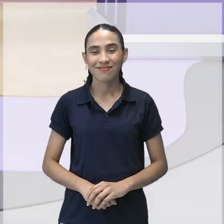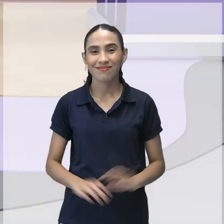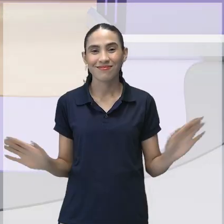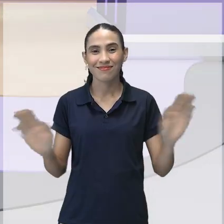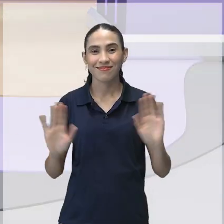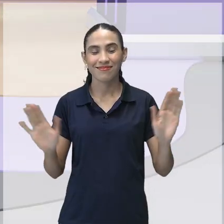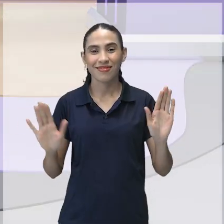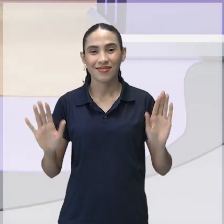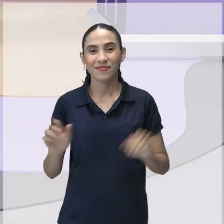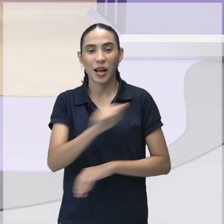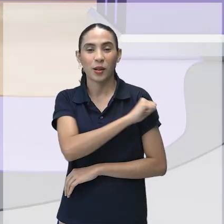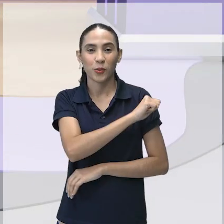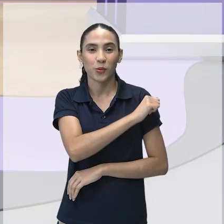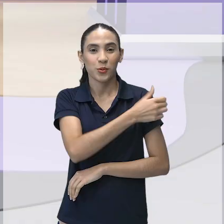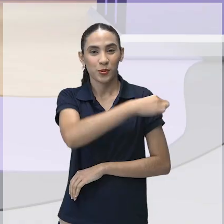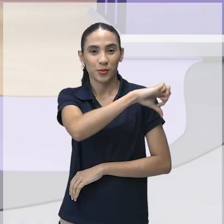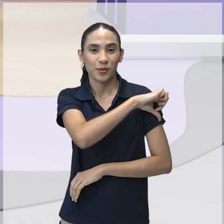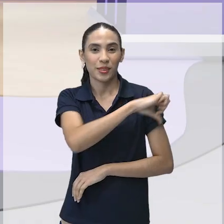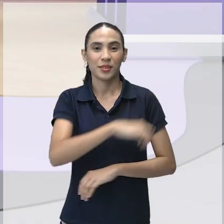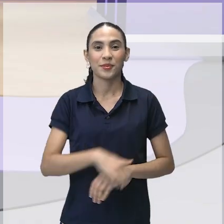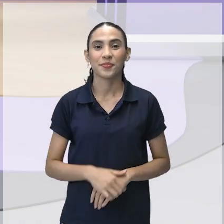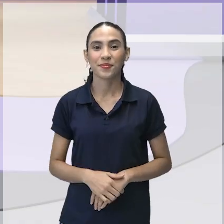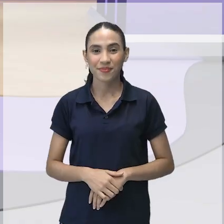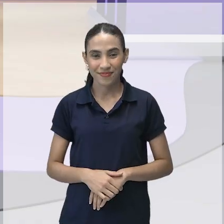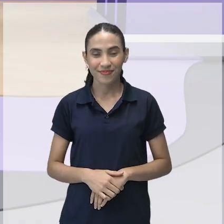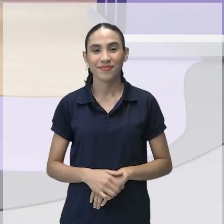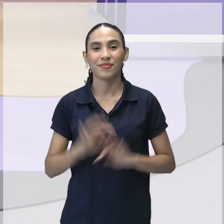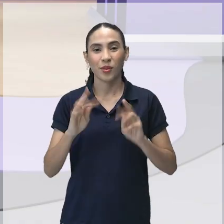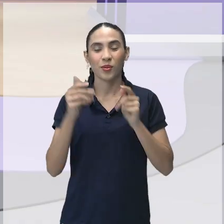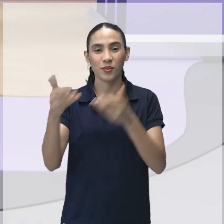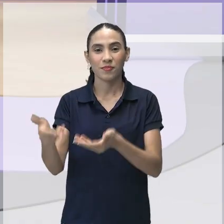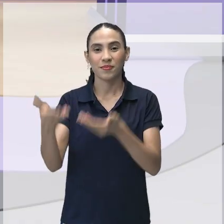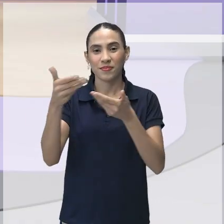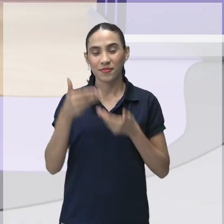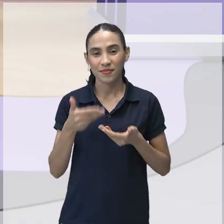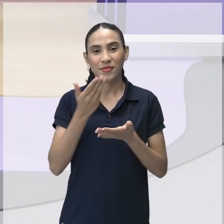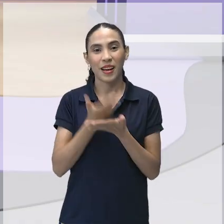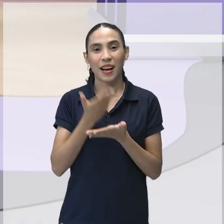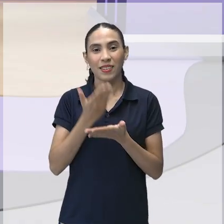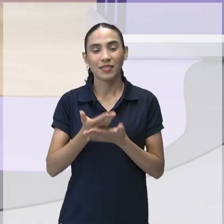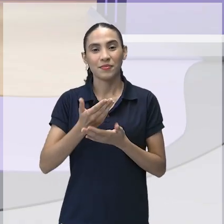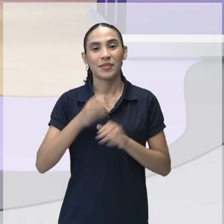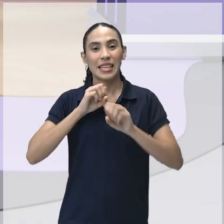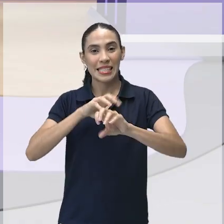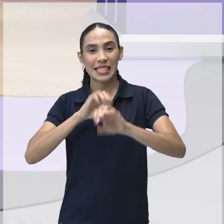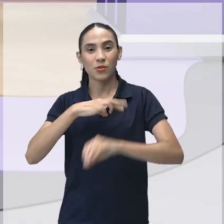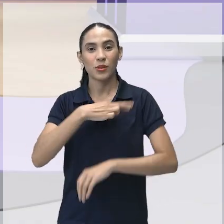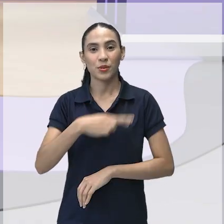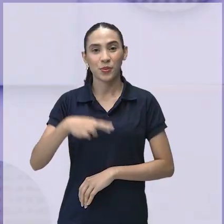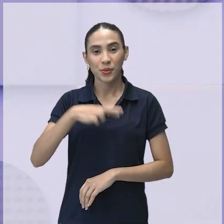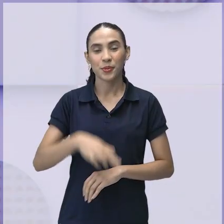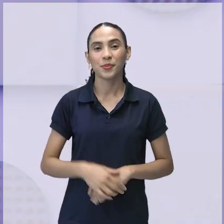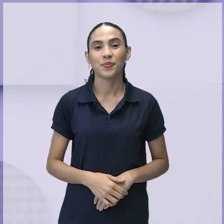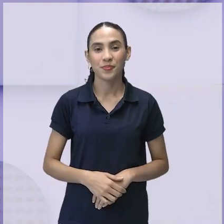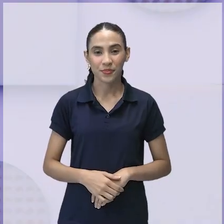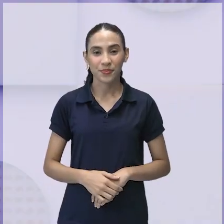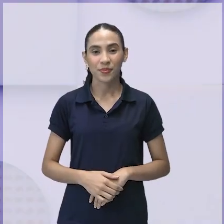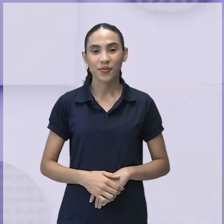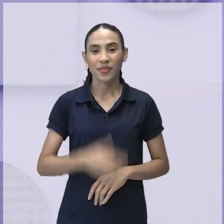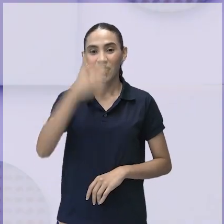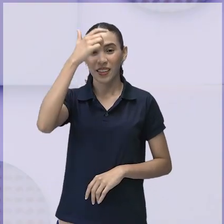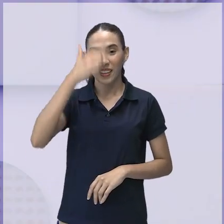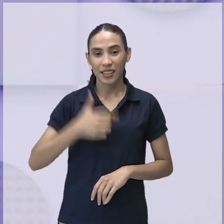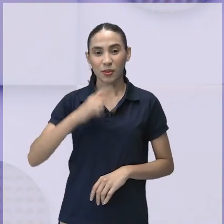Olá, alunos do 9º ano do Ensino Fundamental, sejam bem-vindos à nossa aula de ensino religioso. Eu